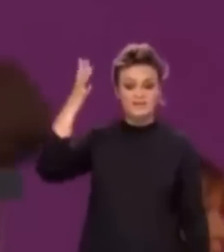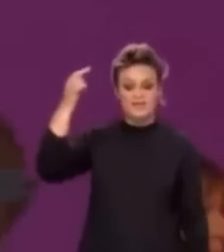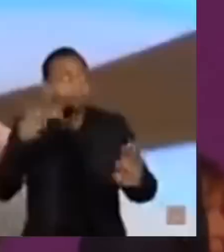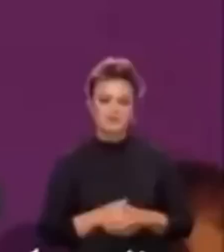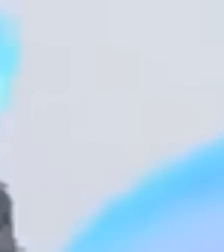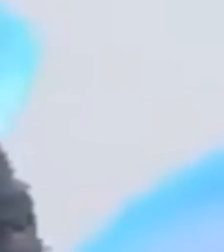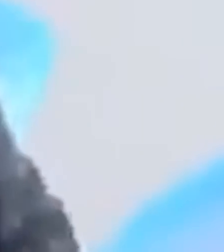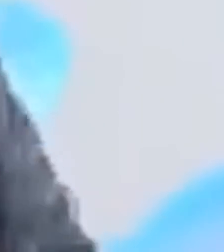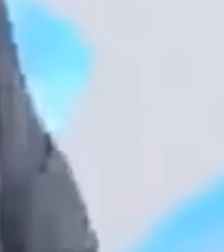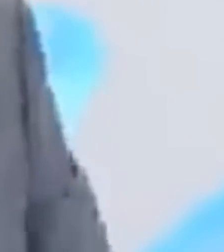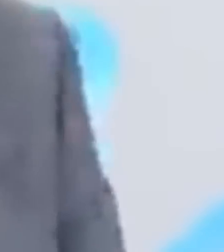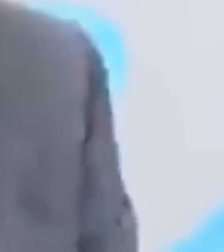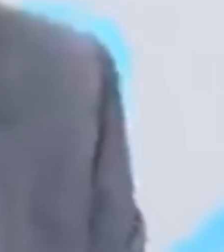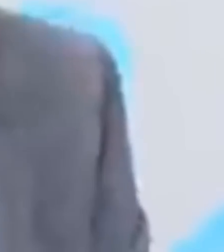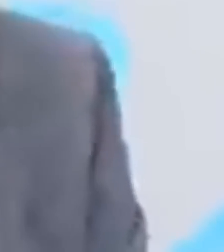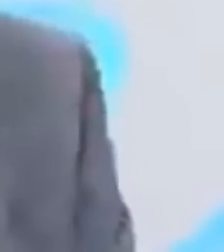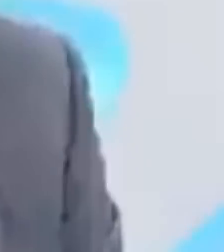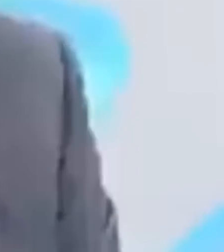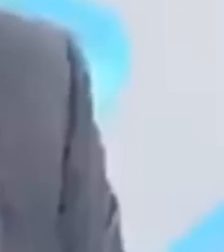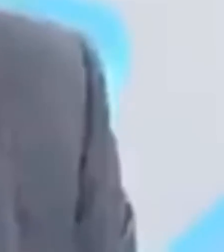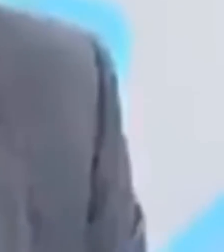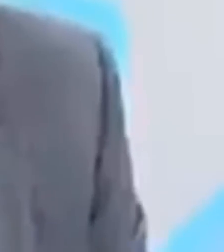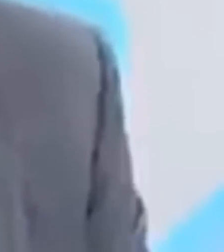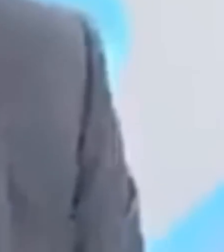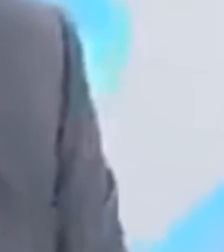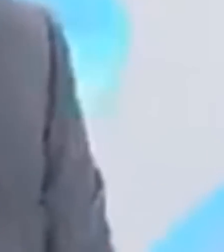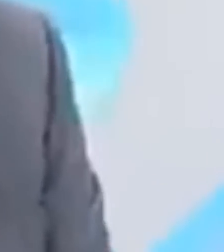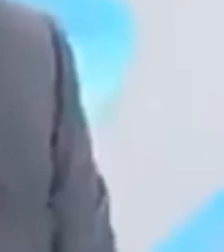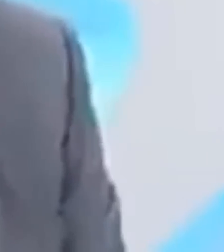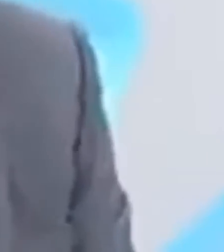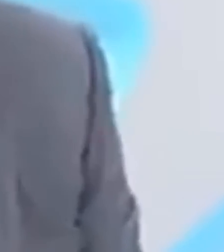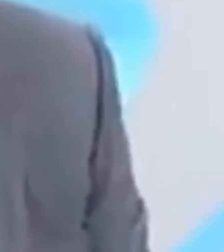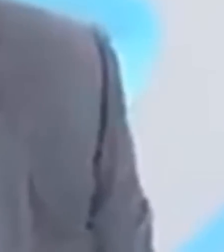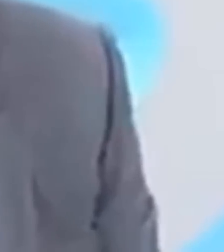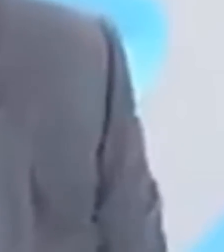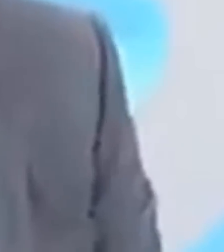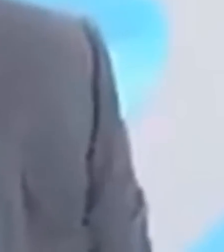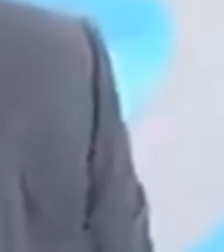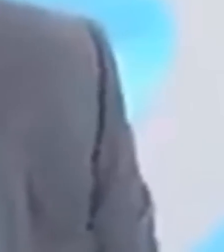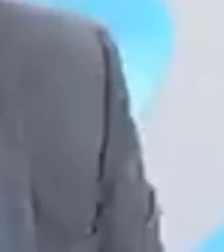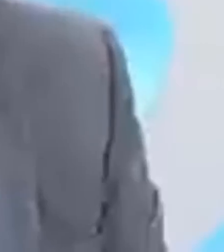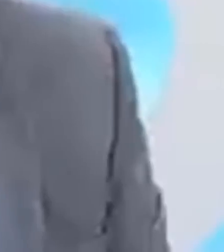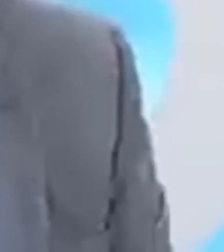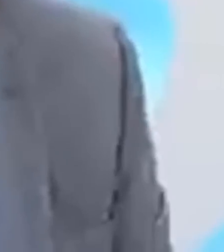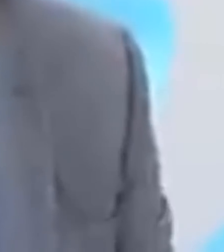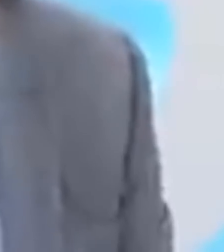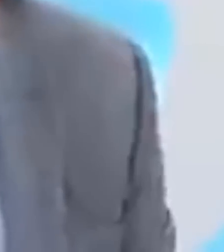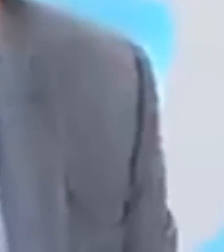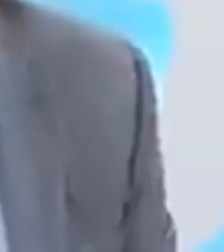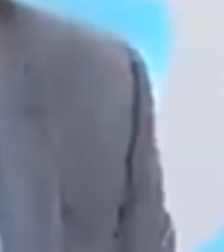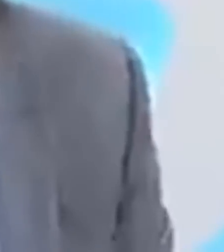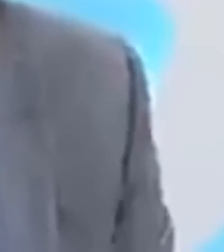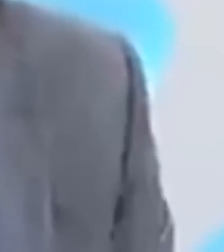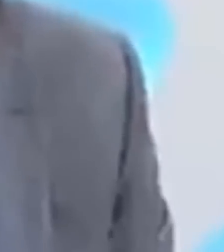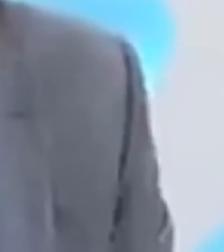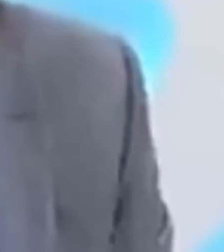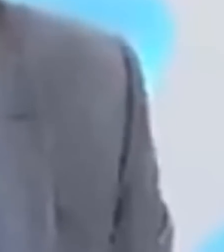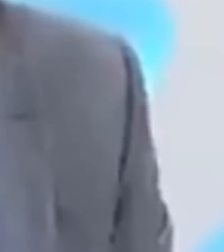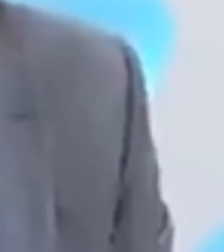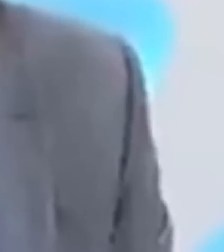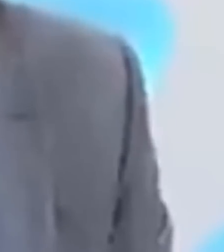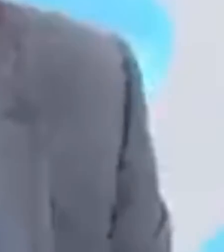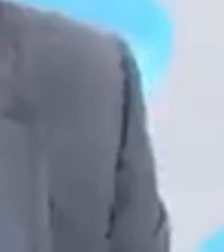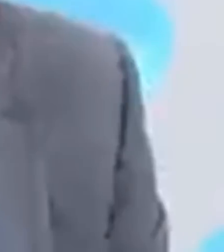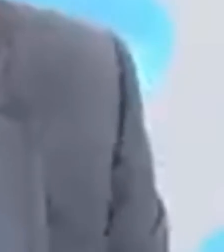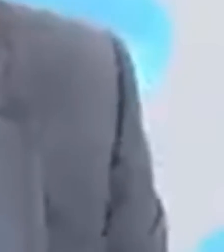o Bolsonaro. O que que o senhor me explica de um presidente da República, no dia que recebe o